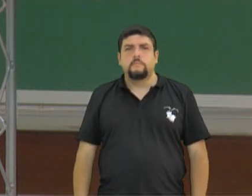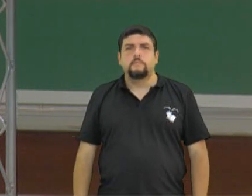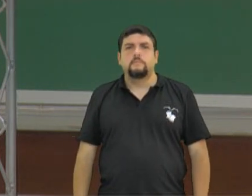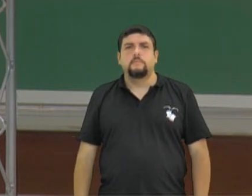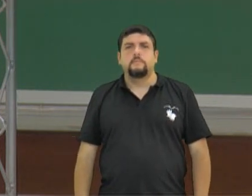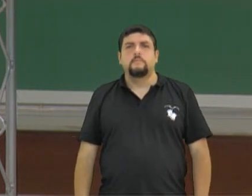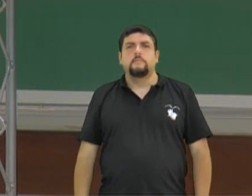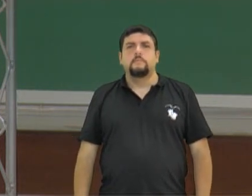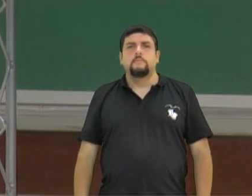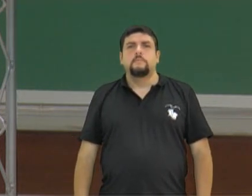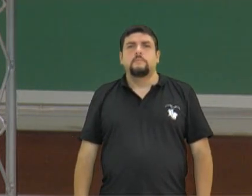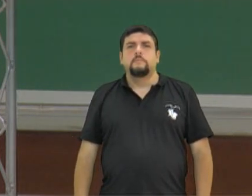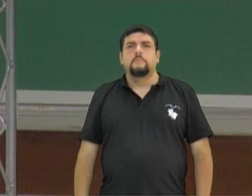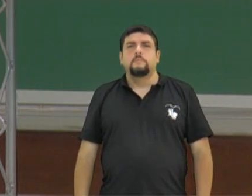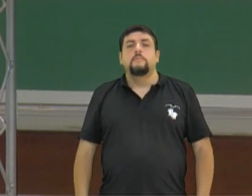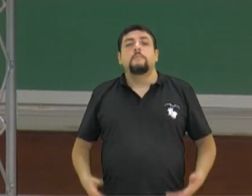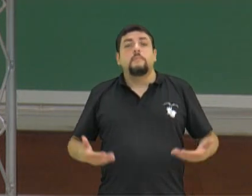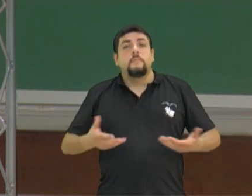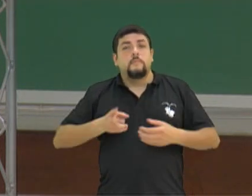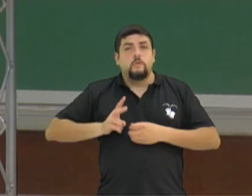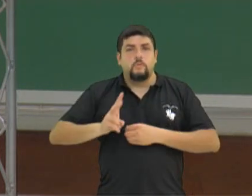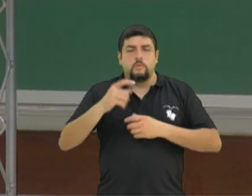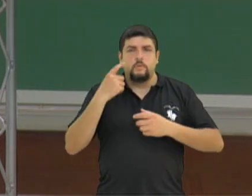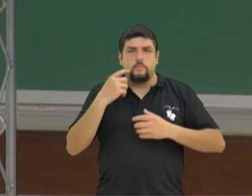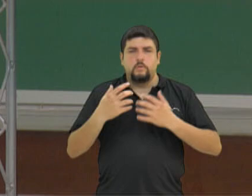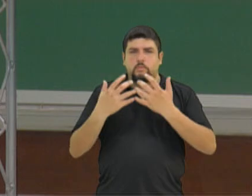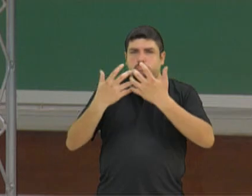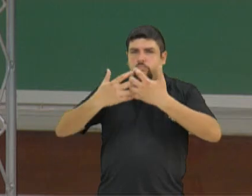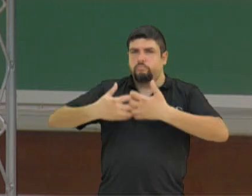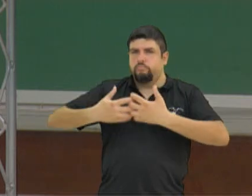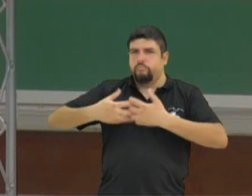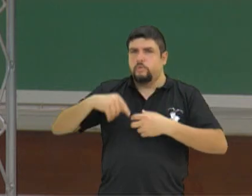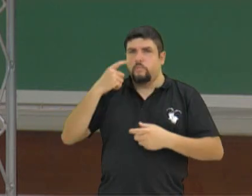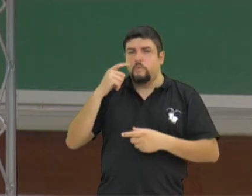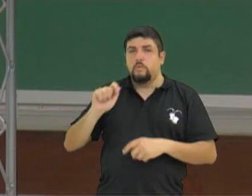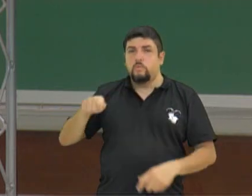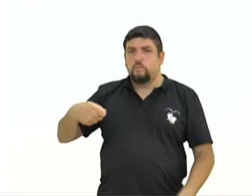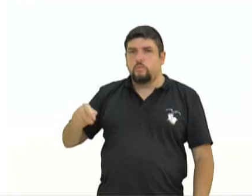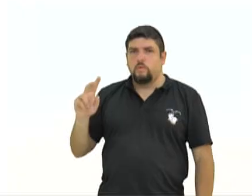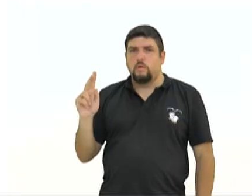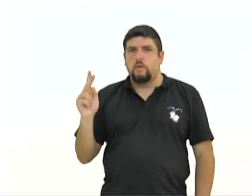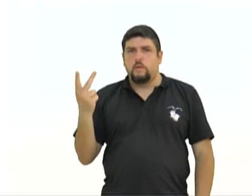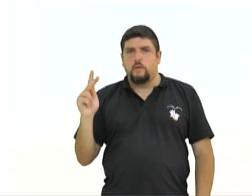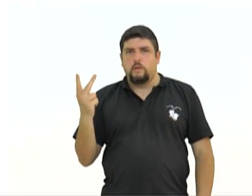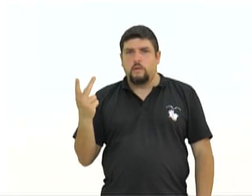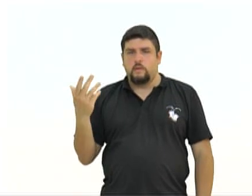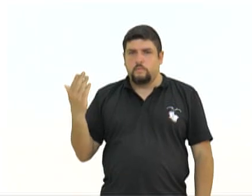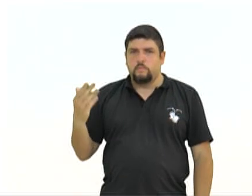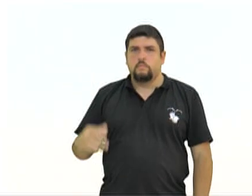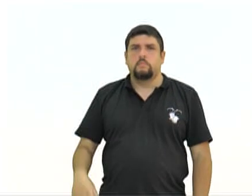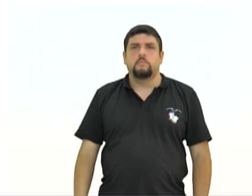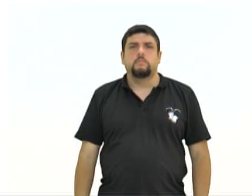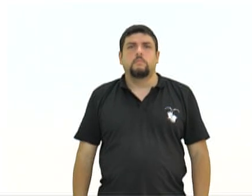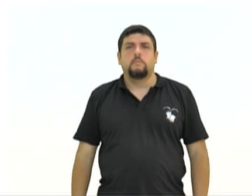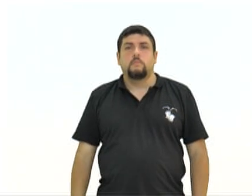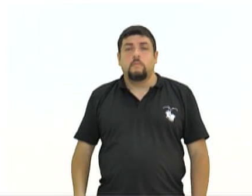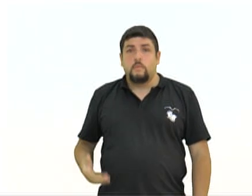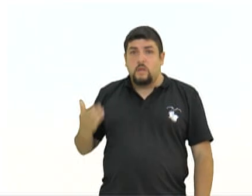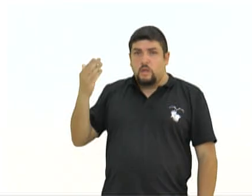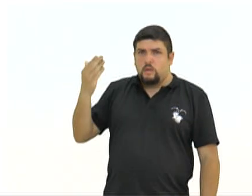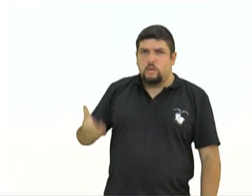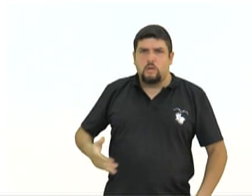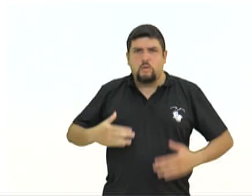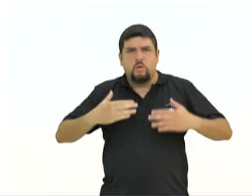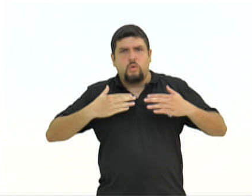bem. Vamos continuar nossas reflexões sobre Hércules. Então, segundo a mitologia, seu corpo humano